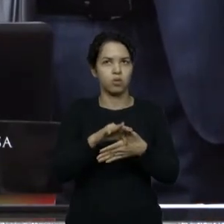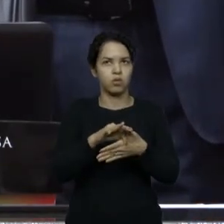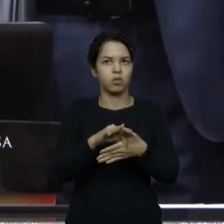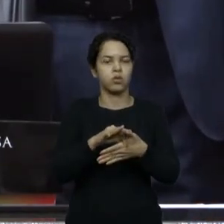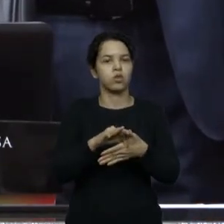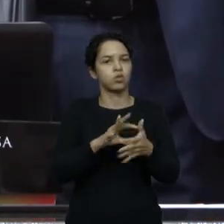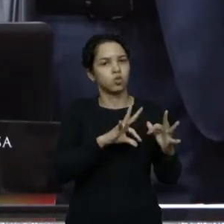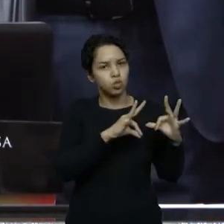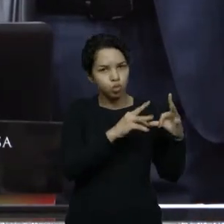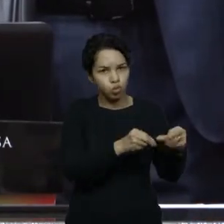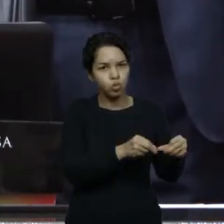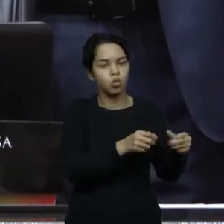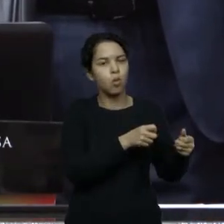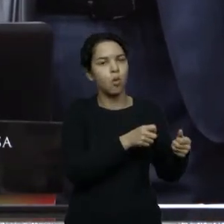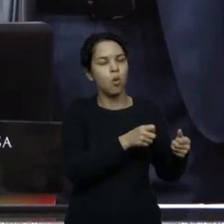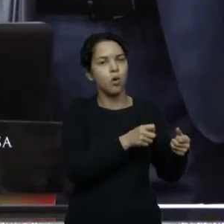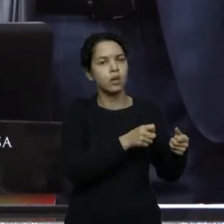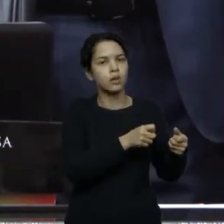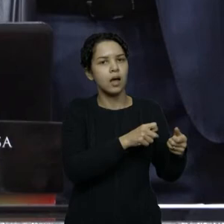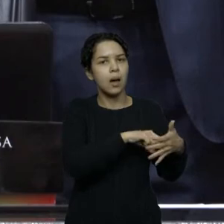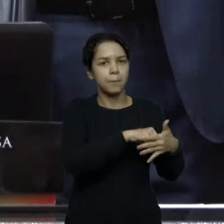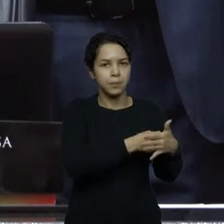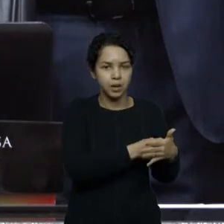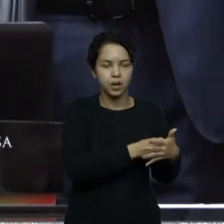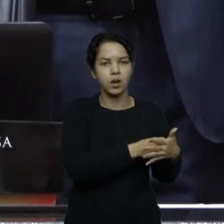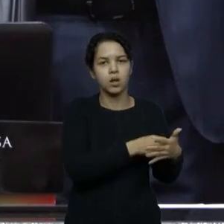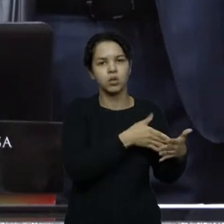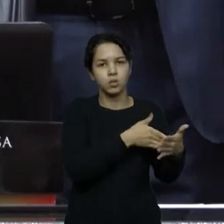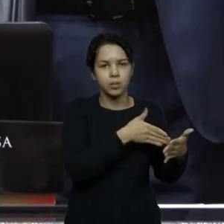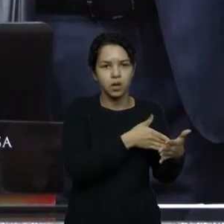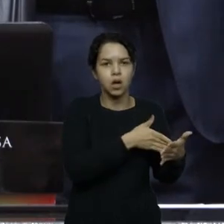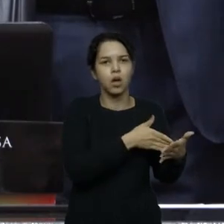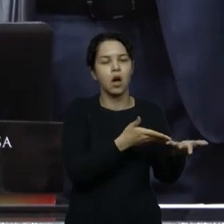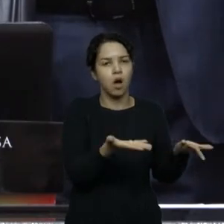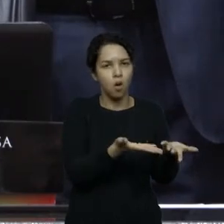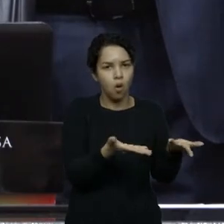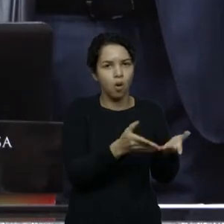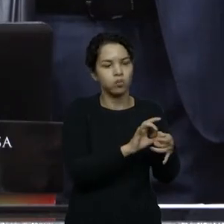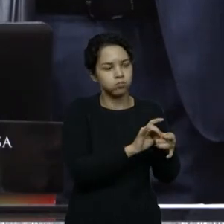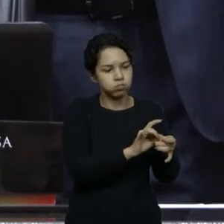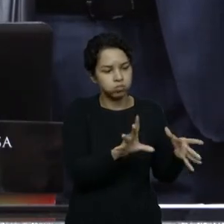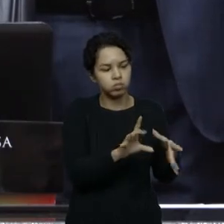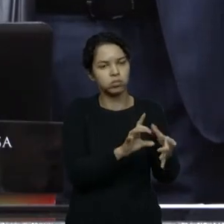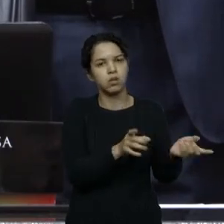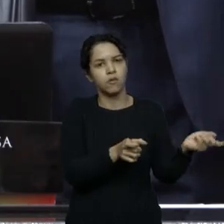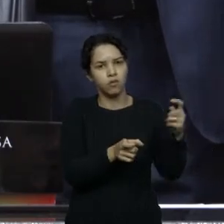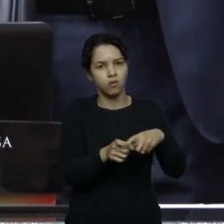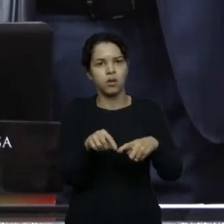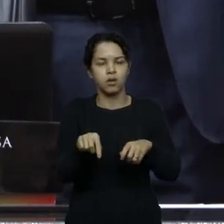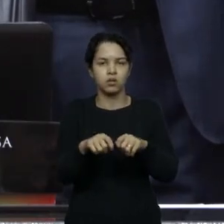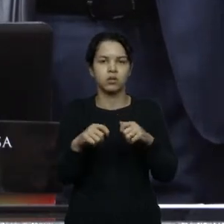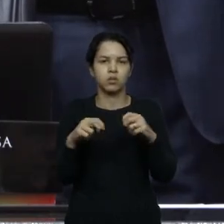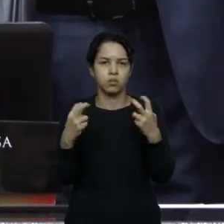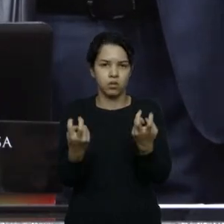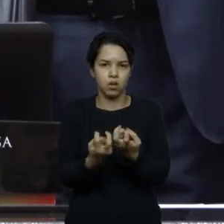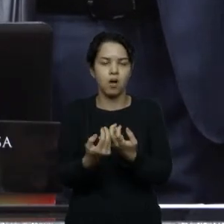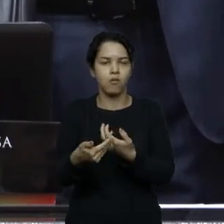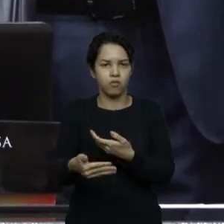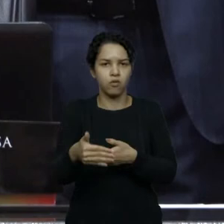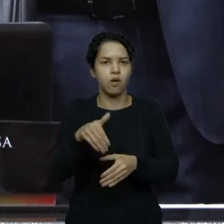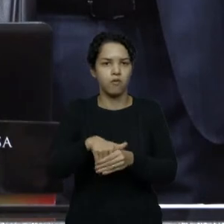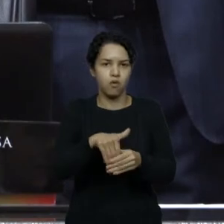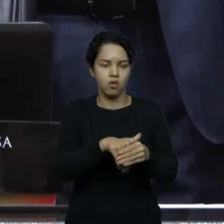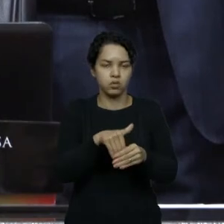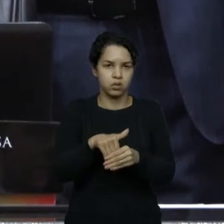que está represado que fique que fique que fique legalizado e que venha para plenário para ser votado o seu projeto